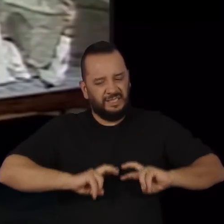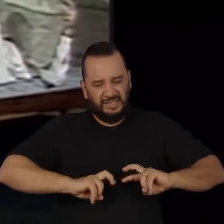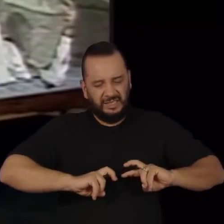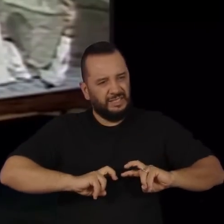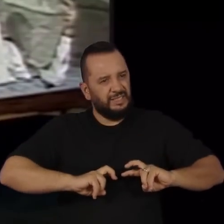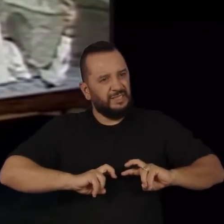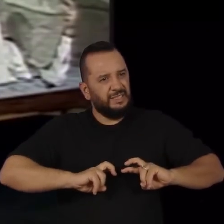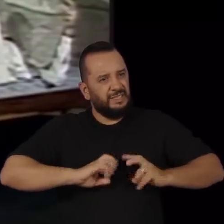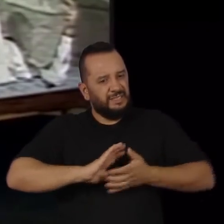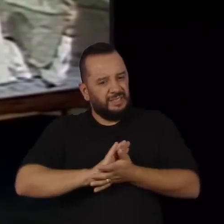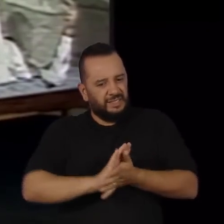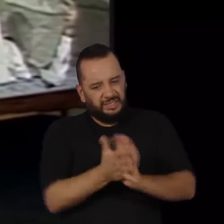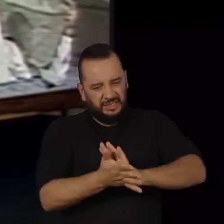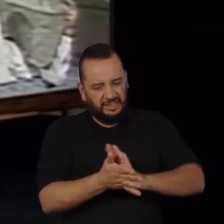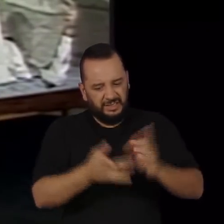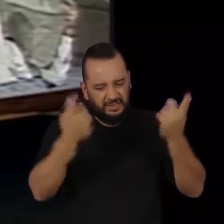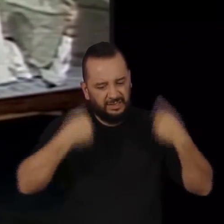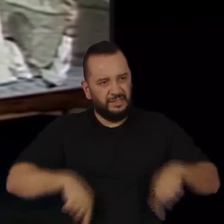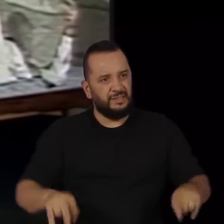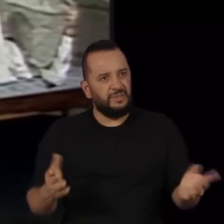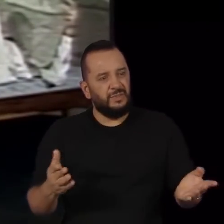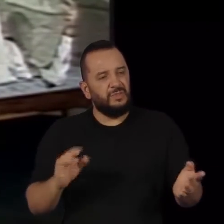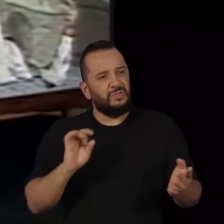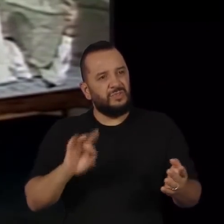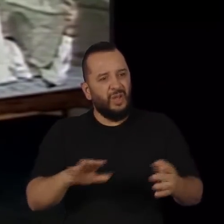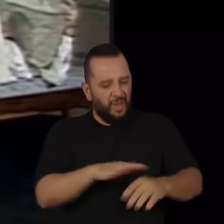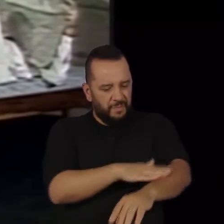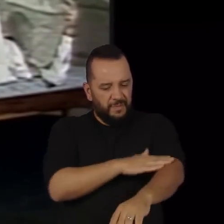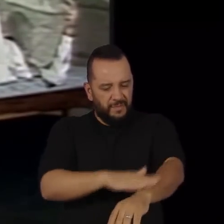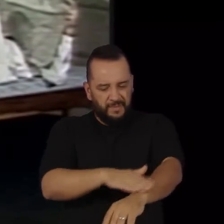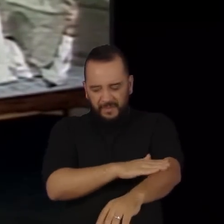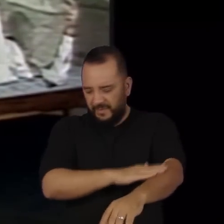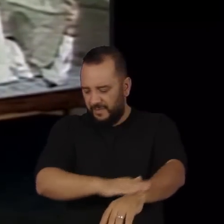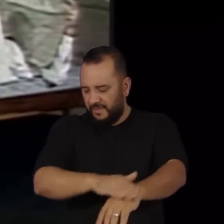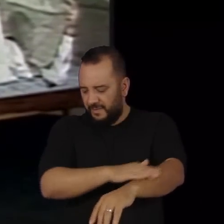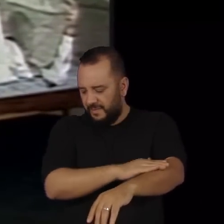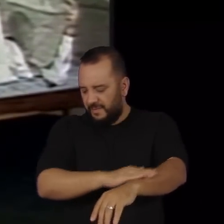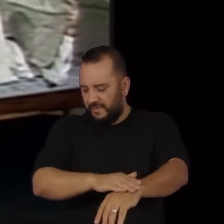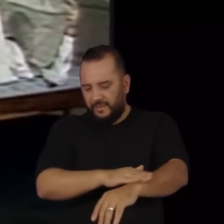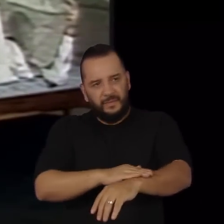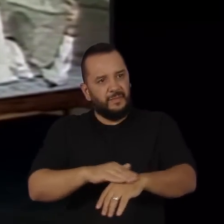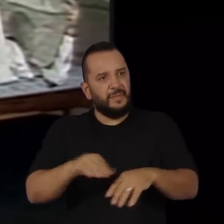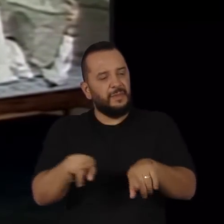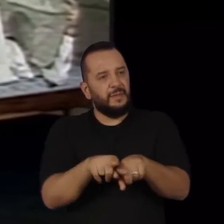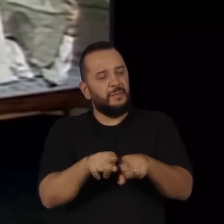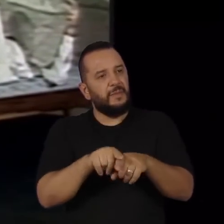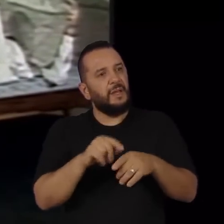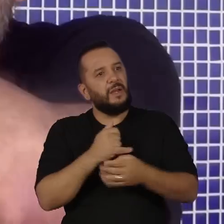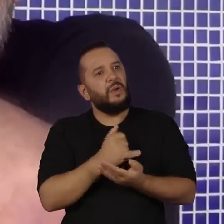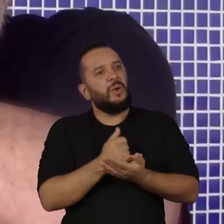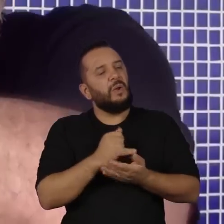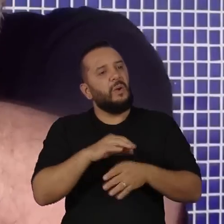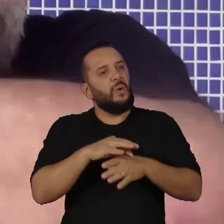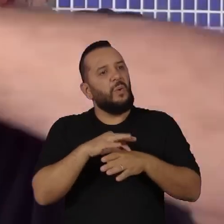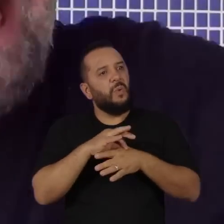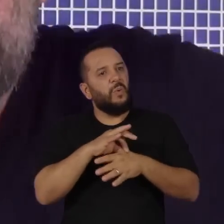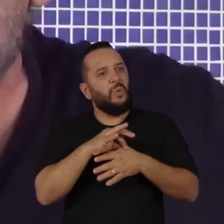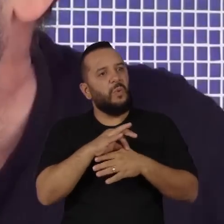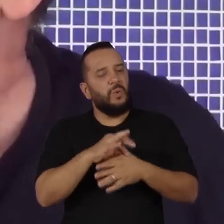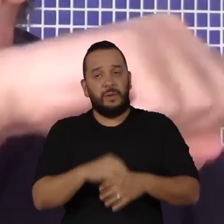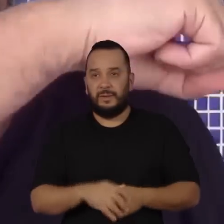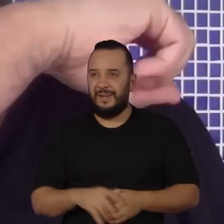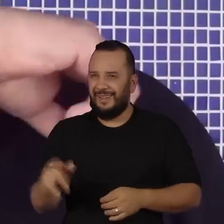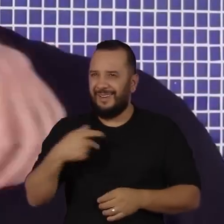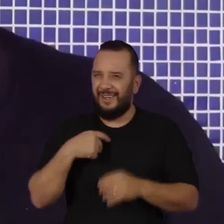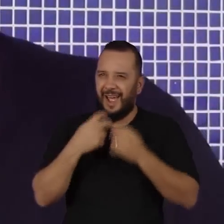nada, a não ser pele e um pouco de bolor negro. Ela se